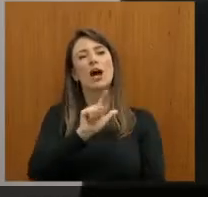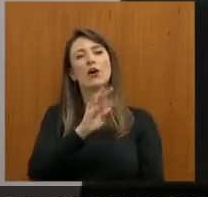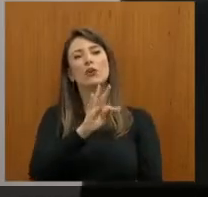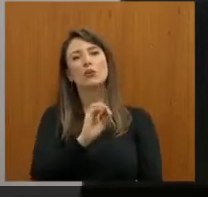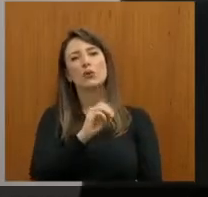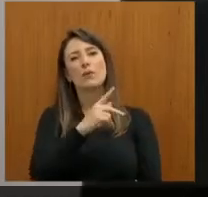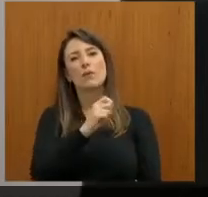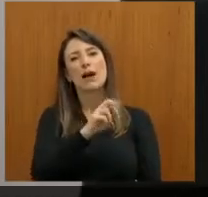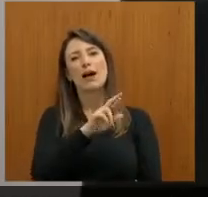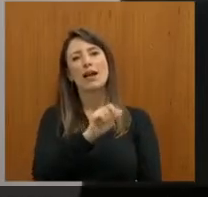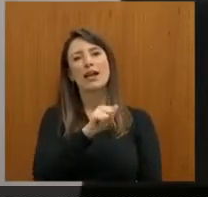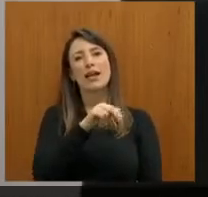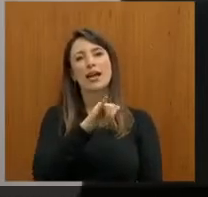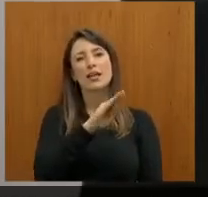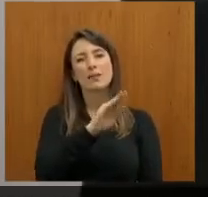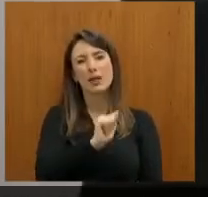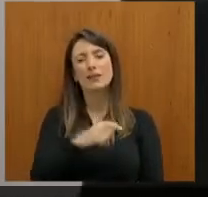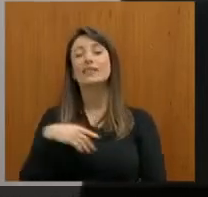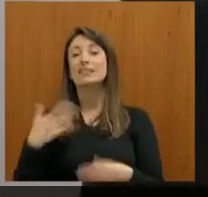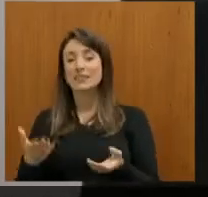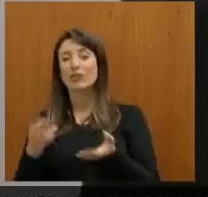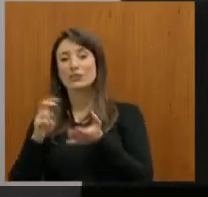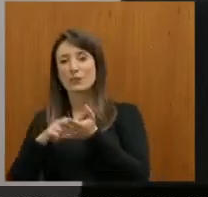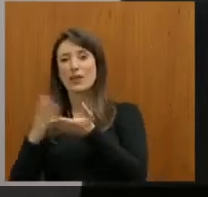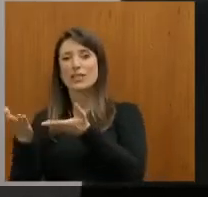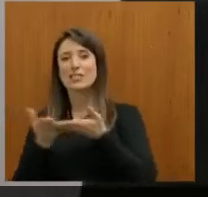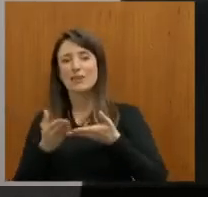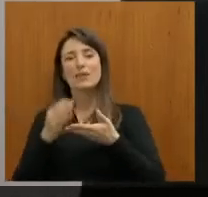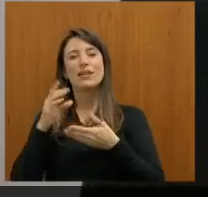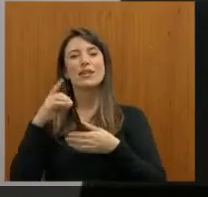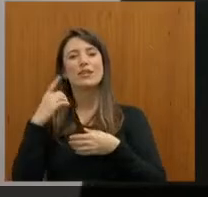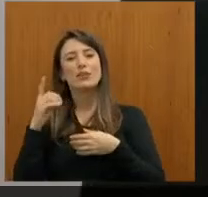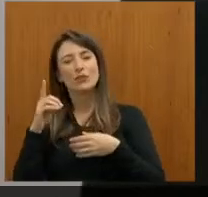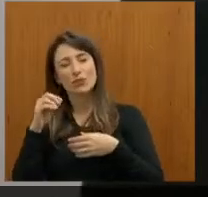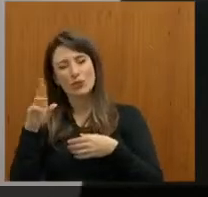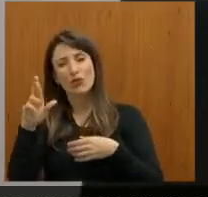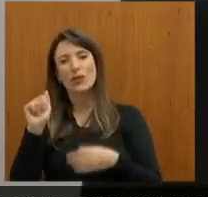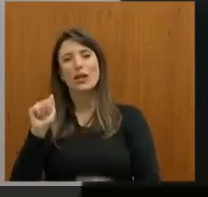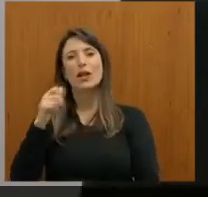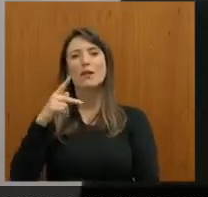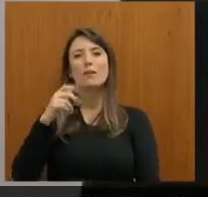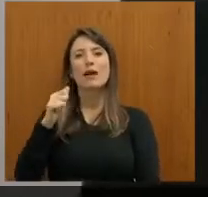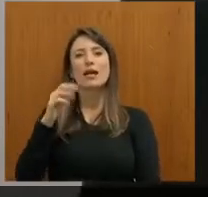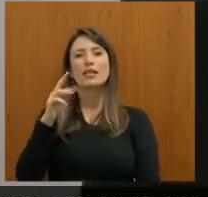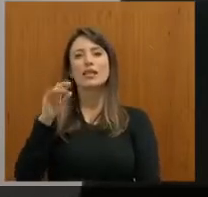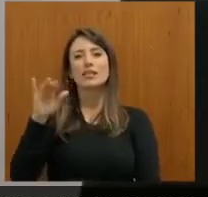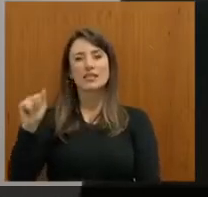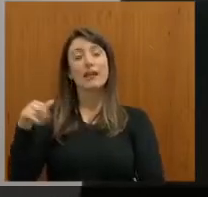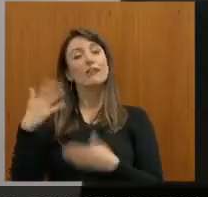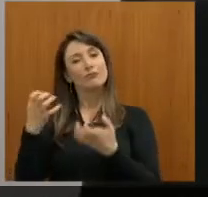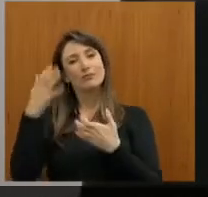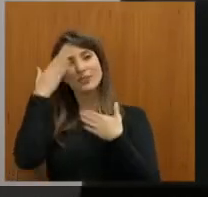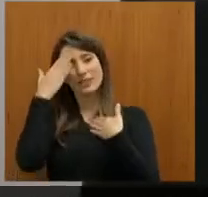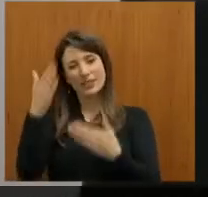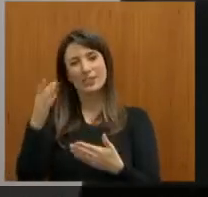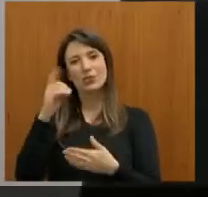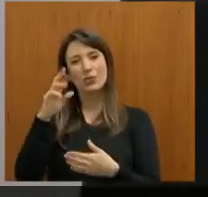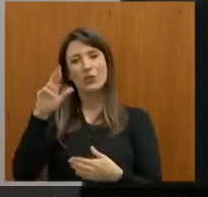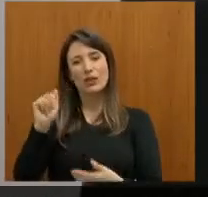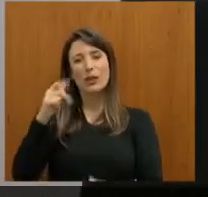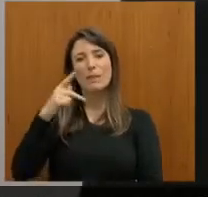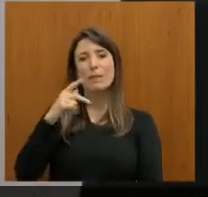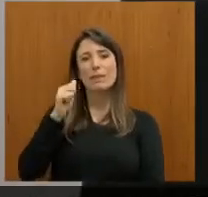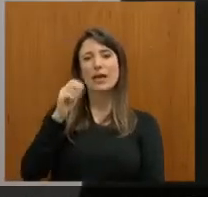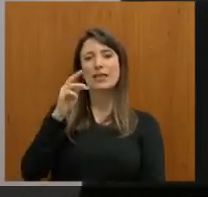Recebemos a Doutora Patrícia Habacuque inclusive ter outros pronta que agradecer Doutora Patrícia pela